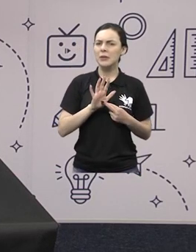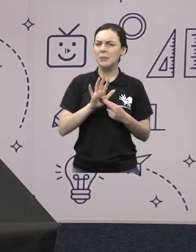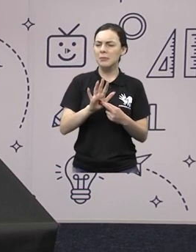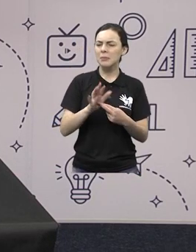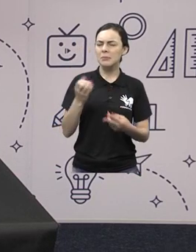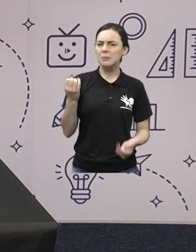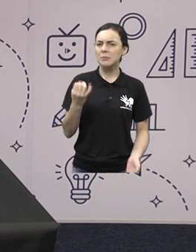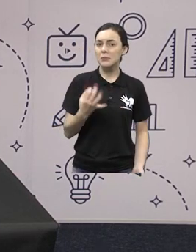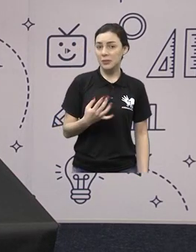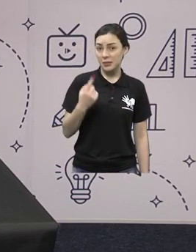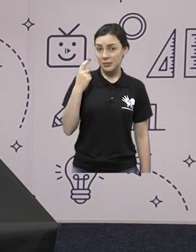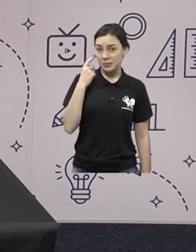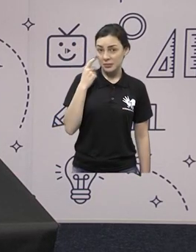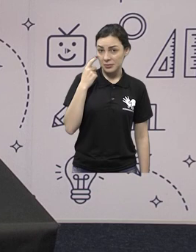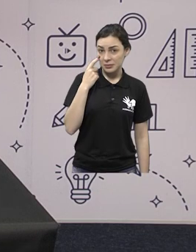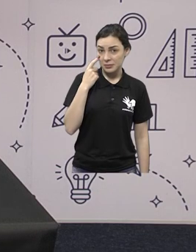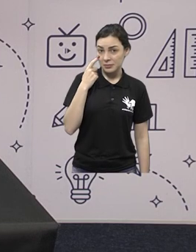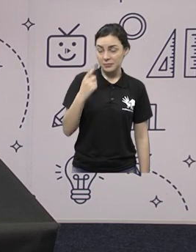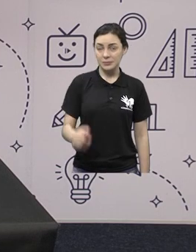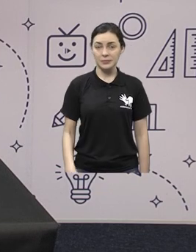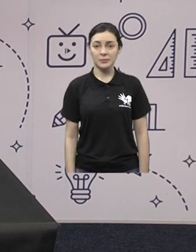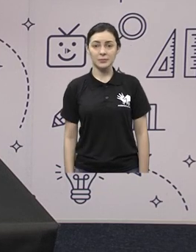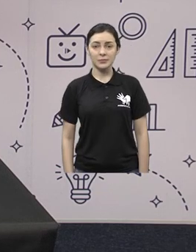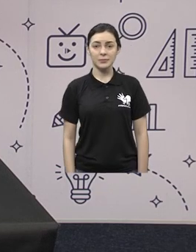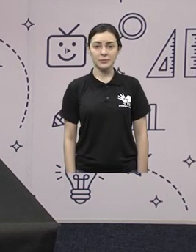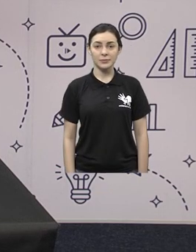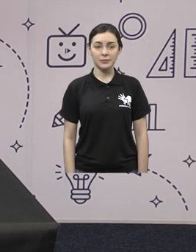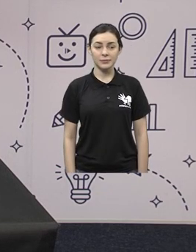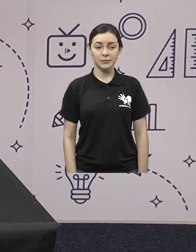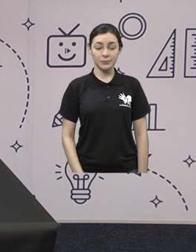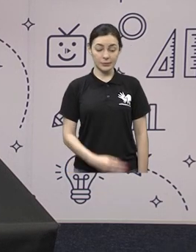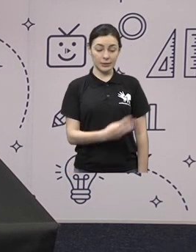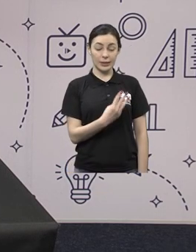essa quantidade que nós fizemos aí? Vamos ver?